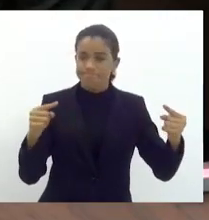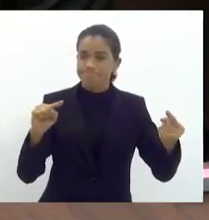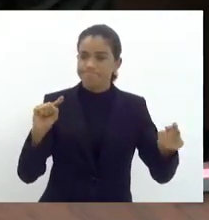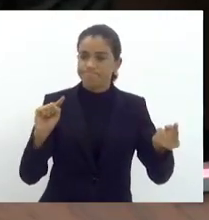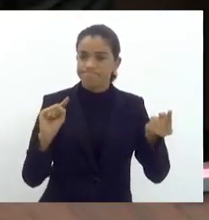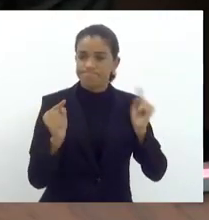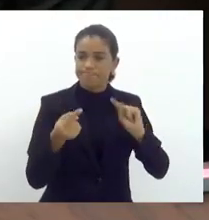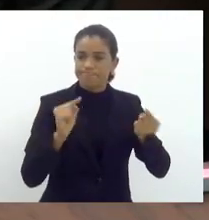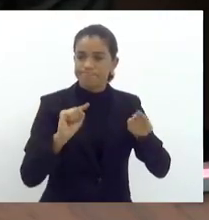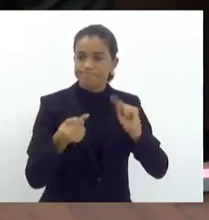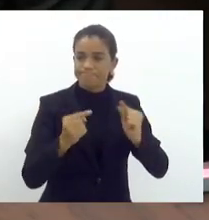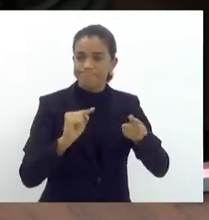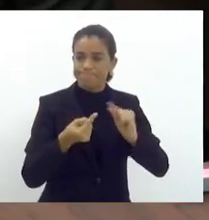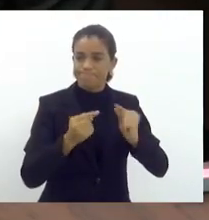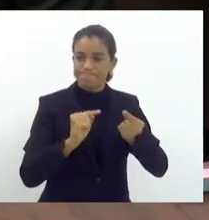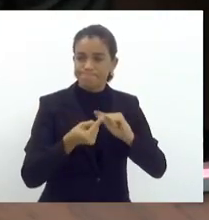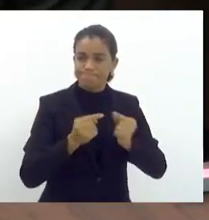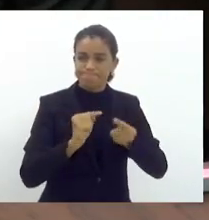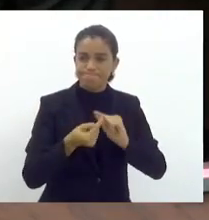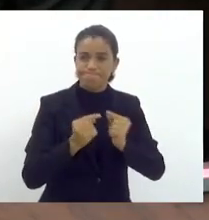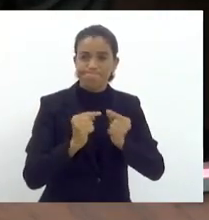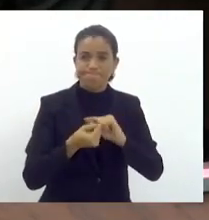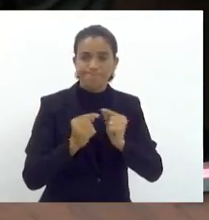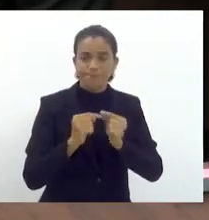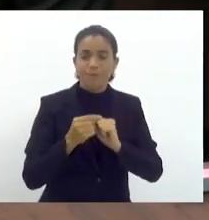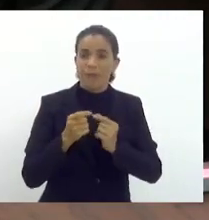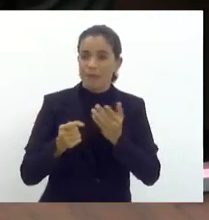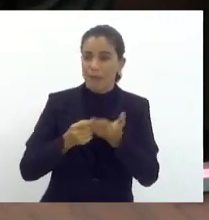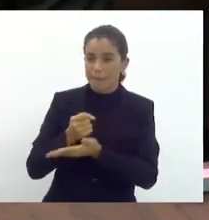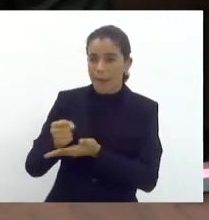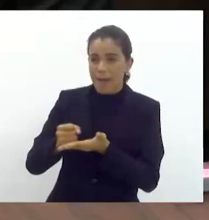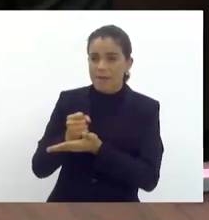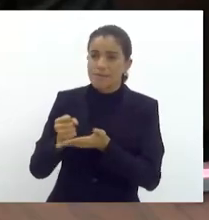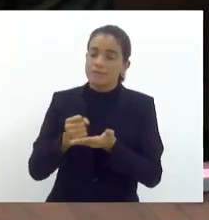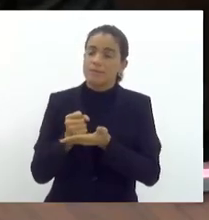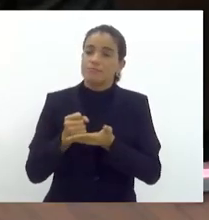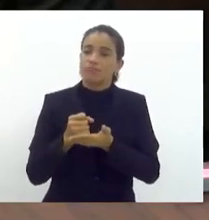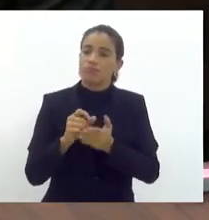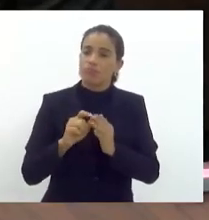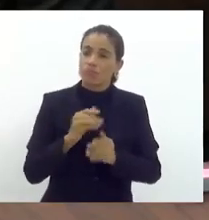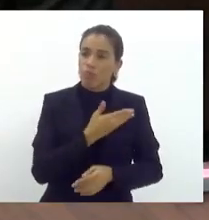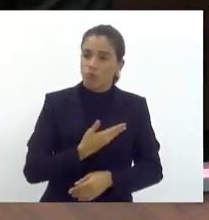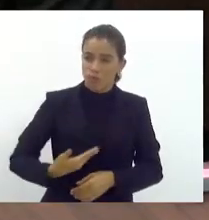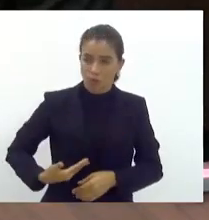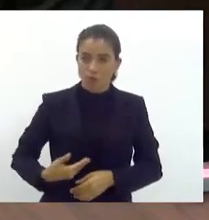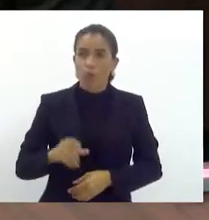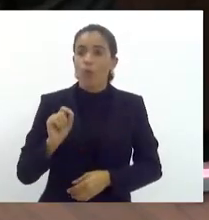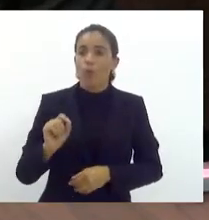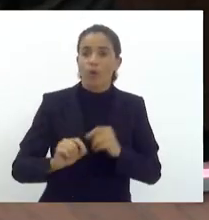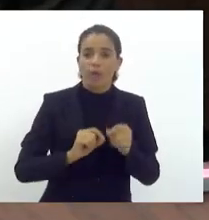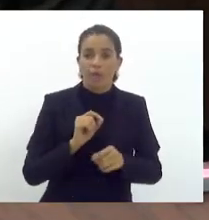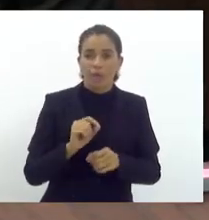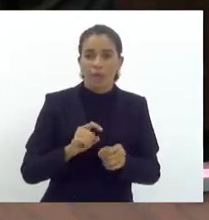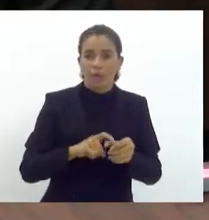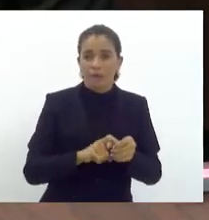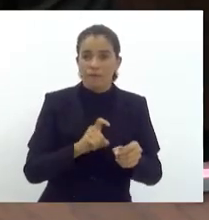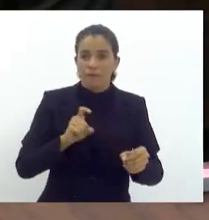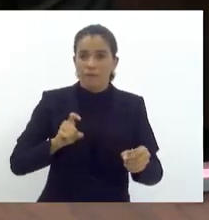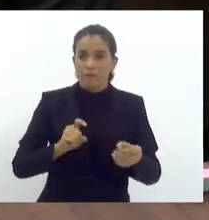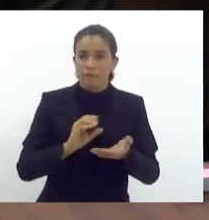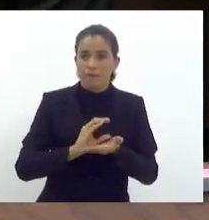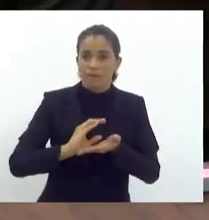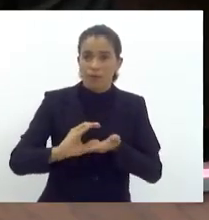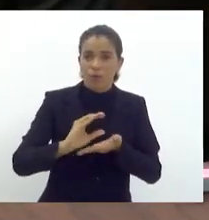que é necessário para aqueles que são da base do governo numa política de gradativamente desvincular segundos que a gente já